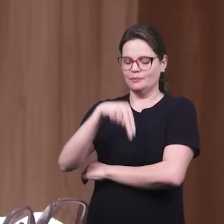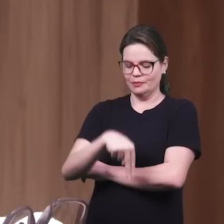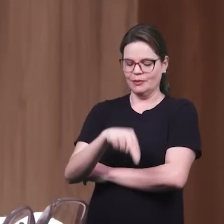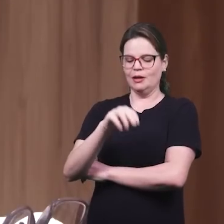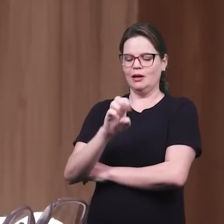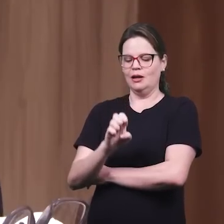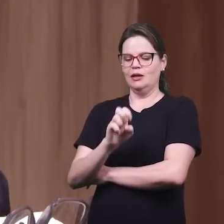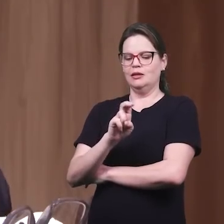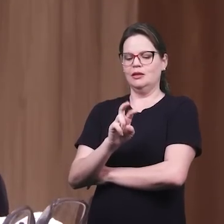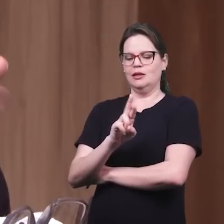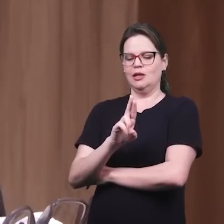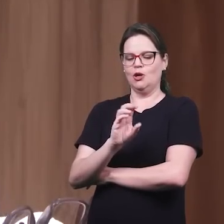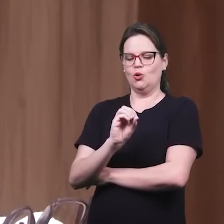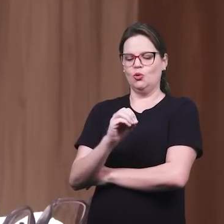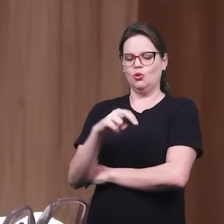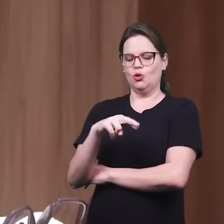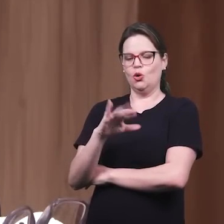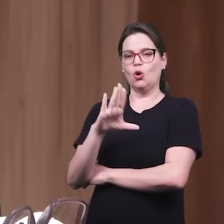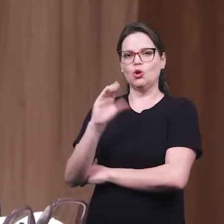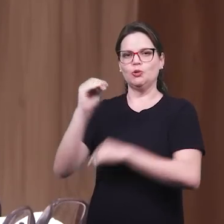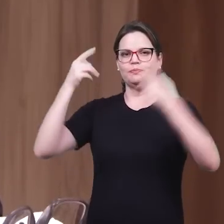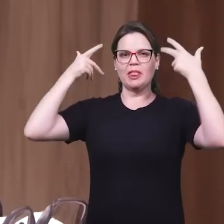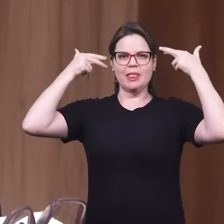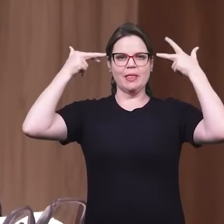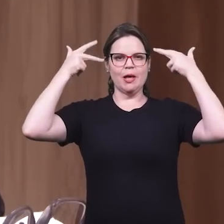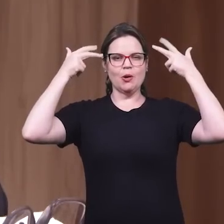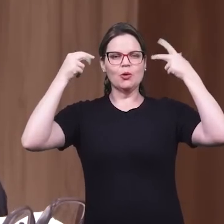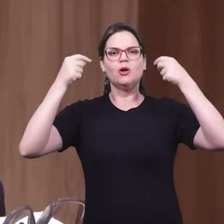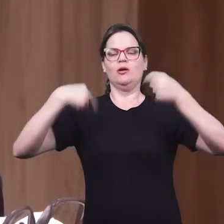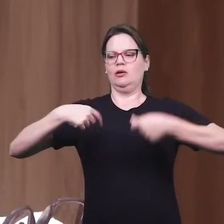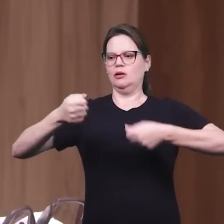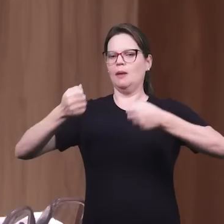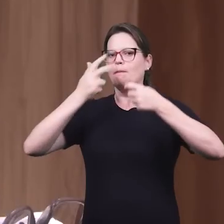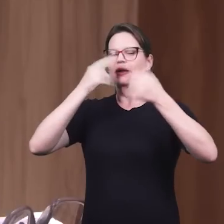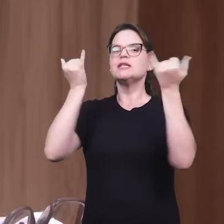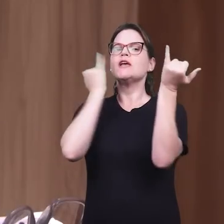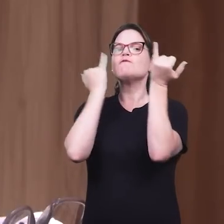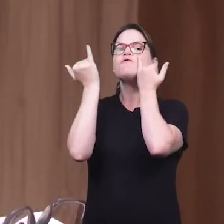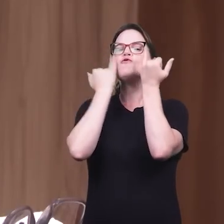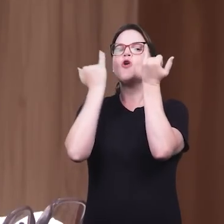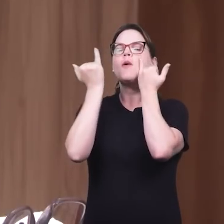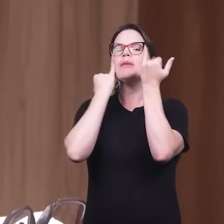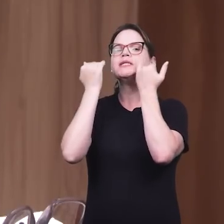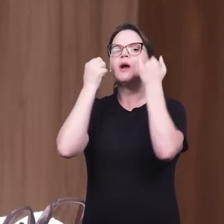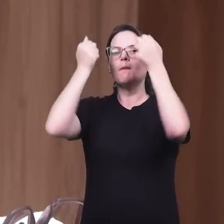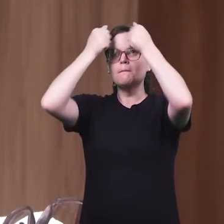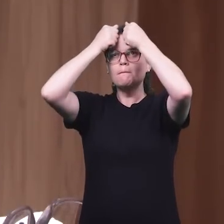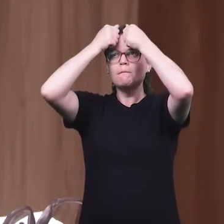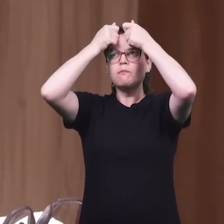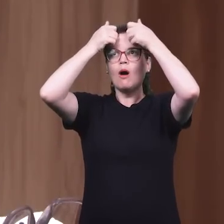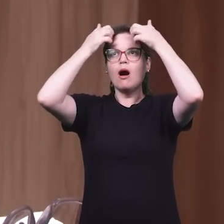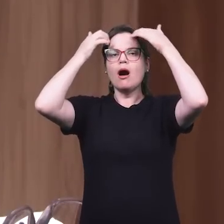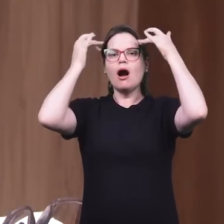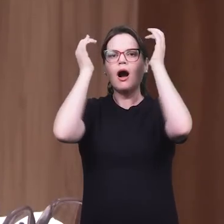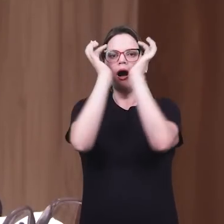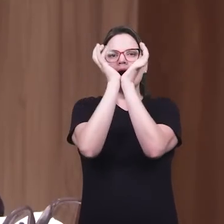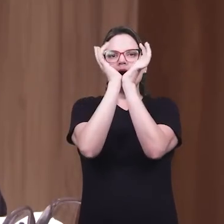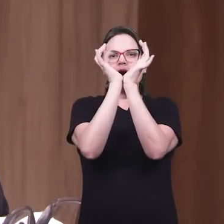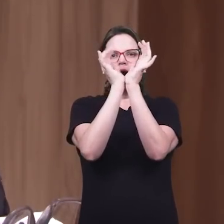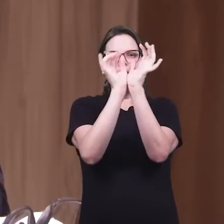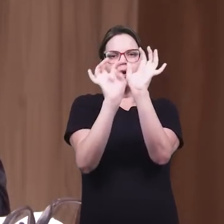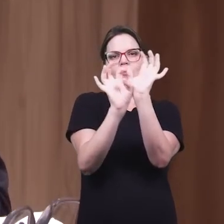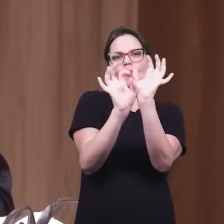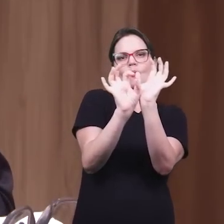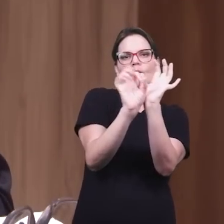as informações por diversas partes do corpo. Então, a dopamina, quando ela é estimulada nesta região do cérebro,